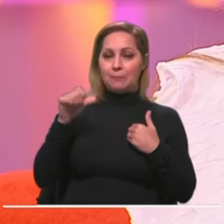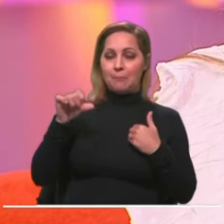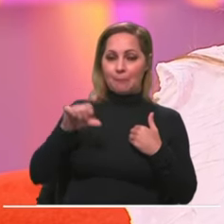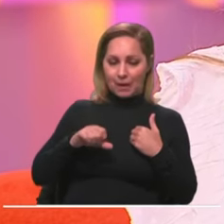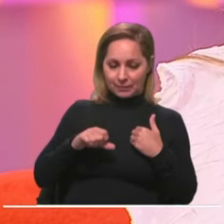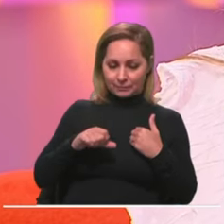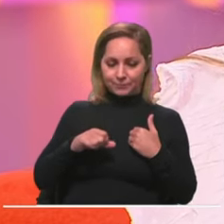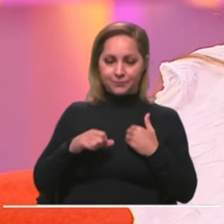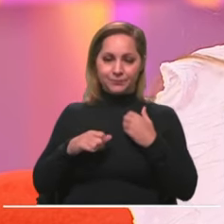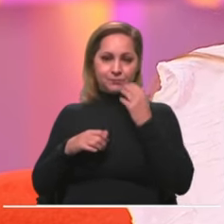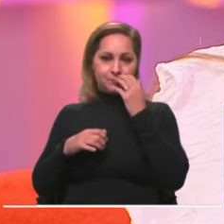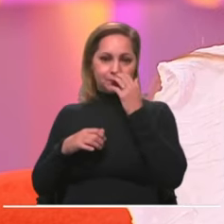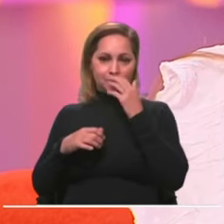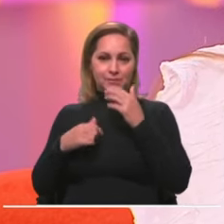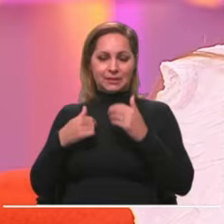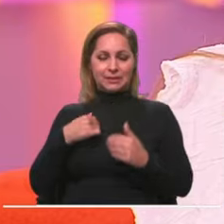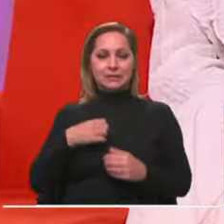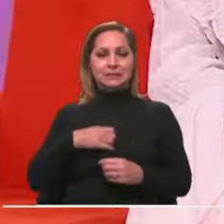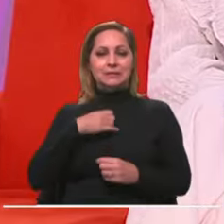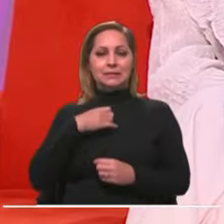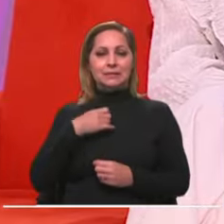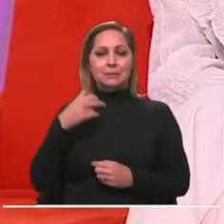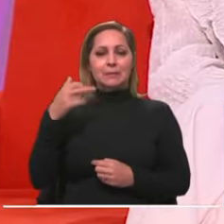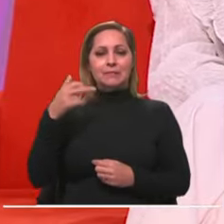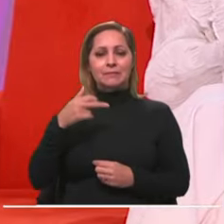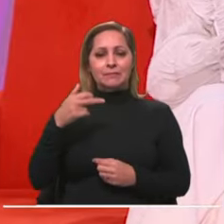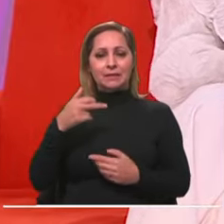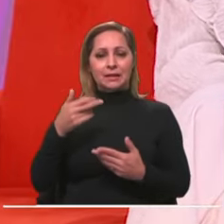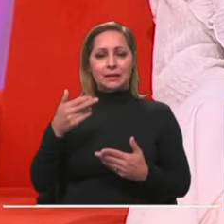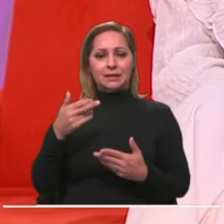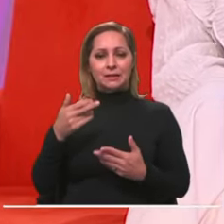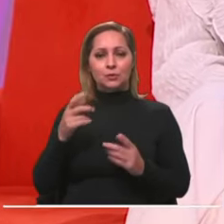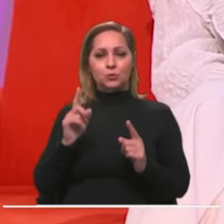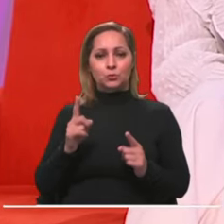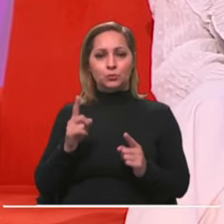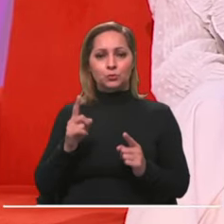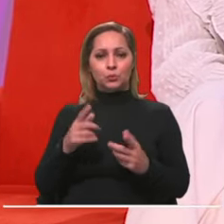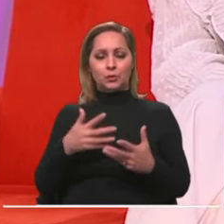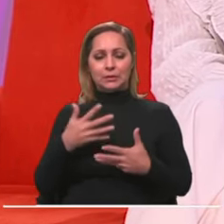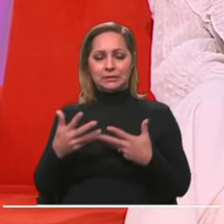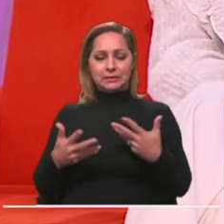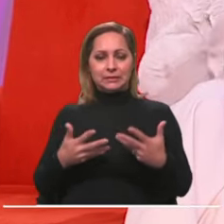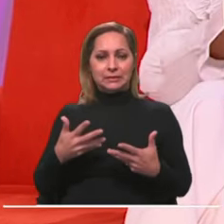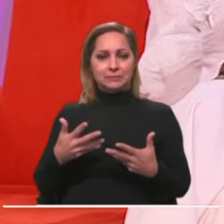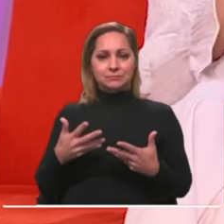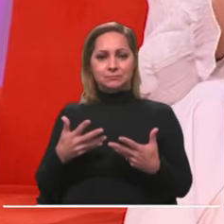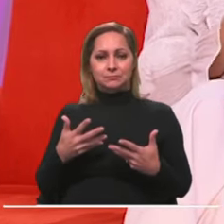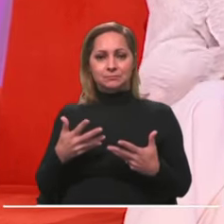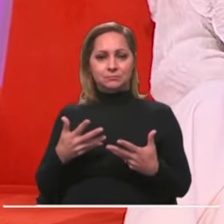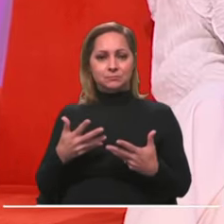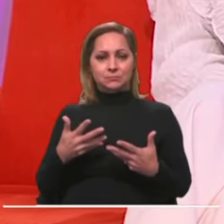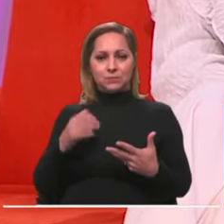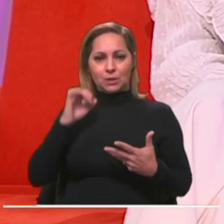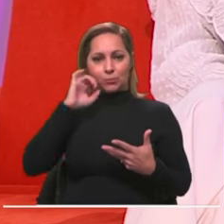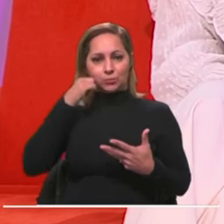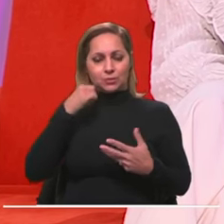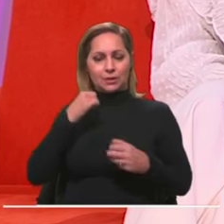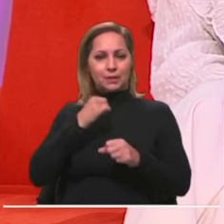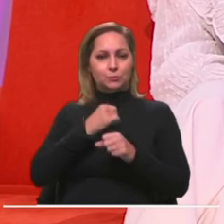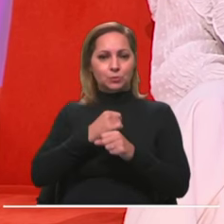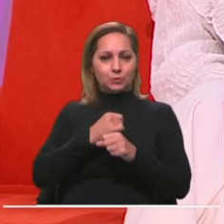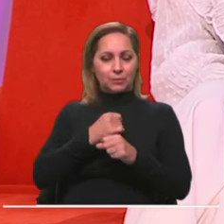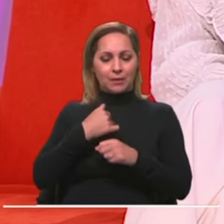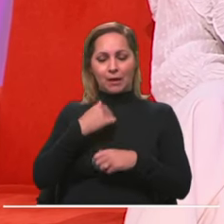e e fragilizada e começou a afetar meu trabalho meu rendimento o meu